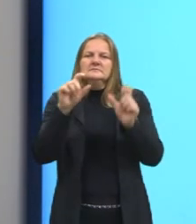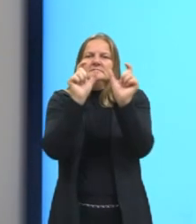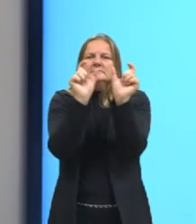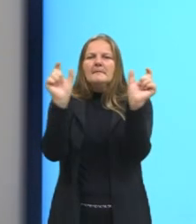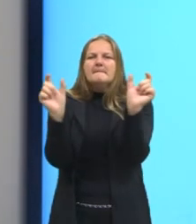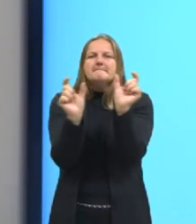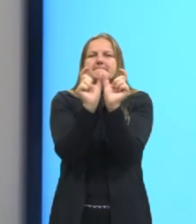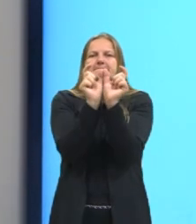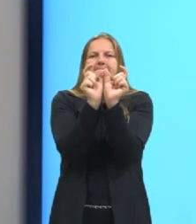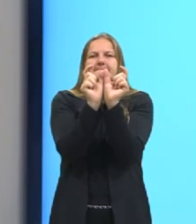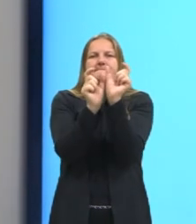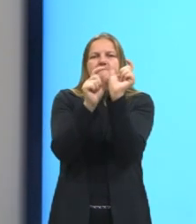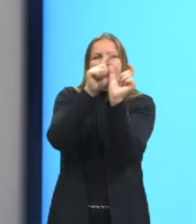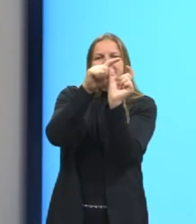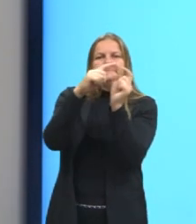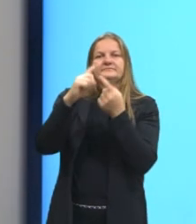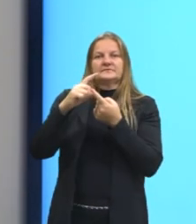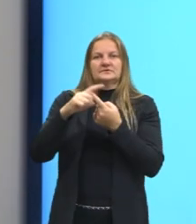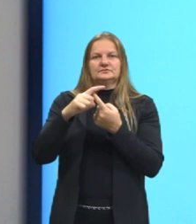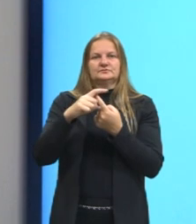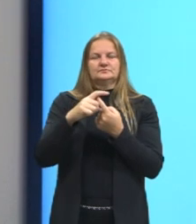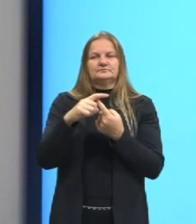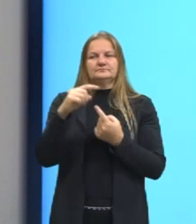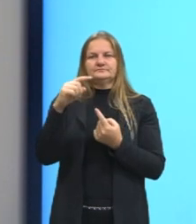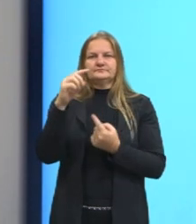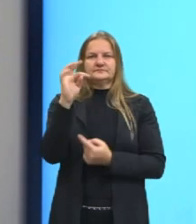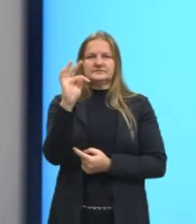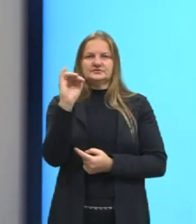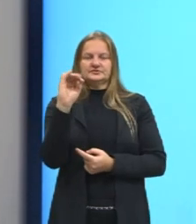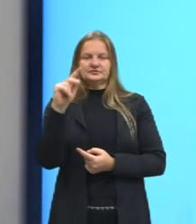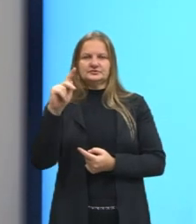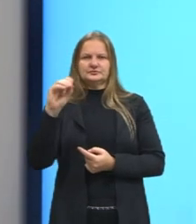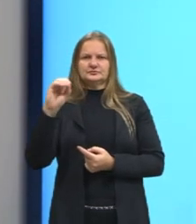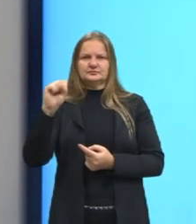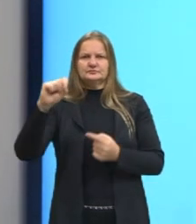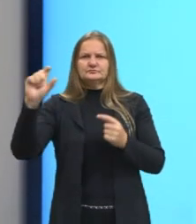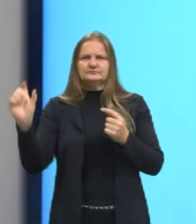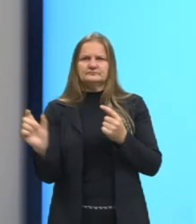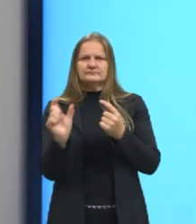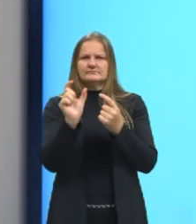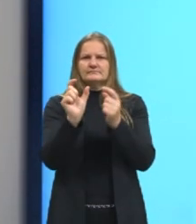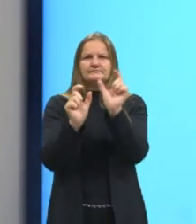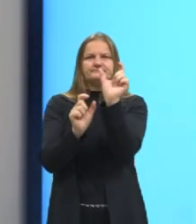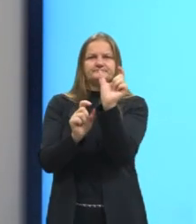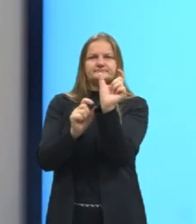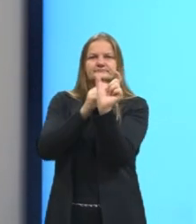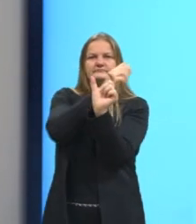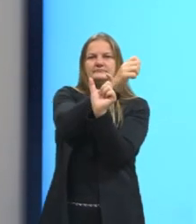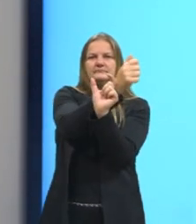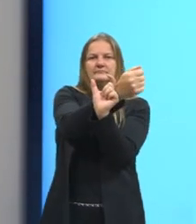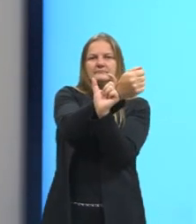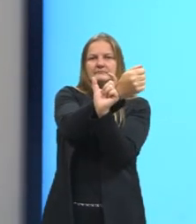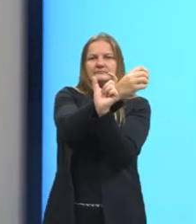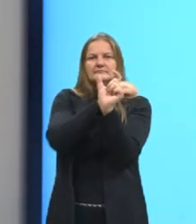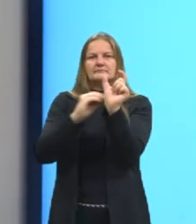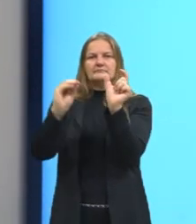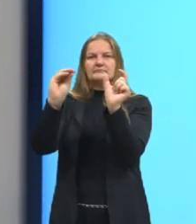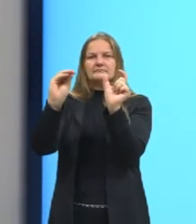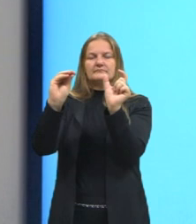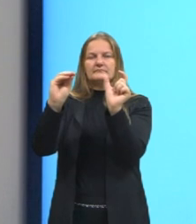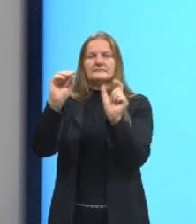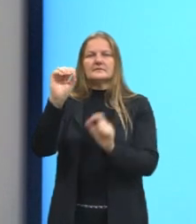pronto tipos quanto morrer estão aqui como substantivo Porque estão